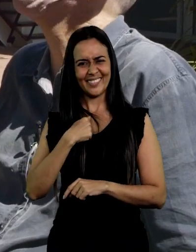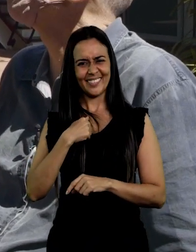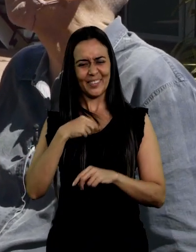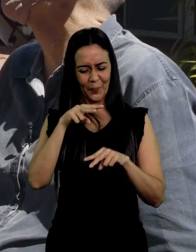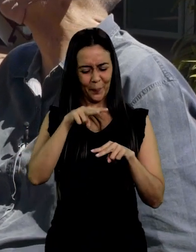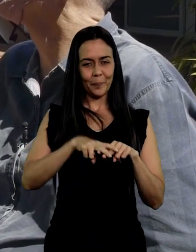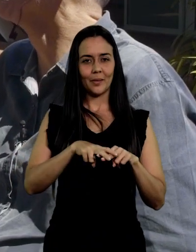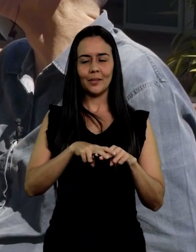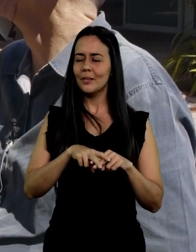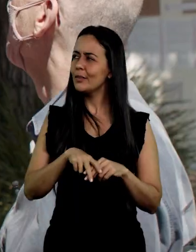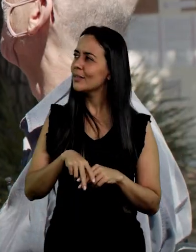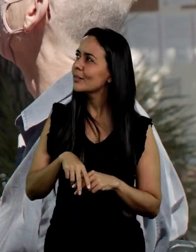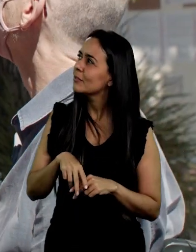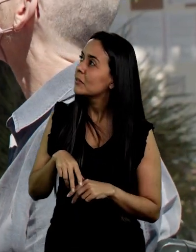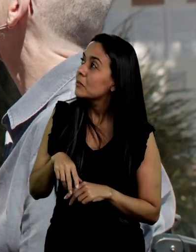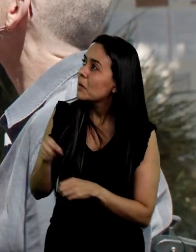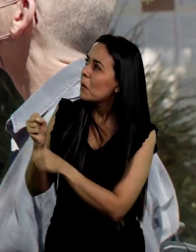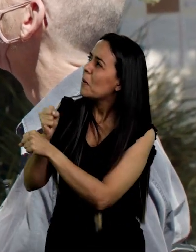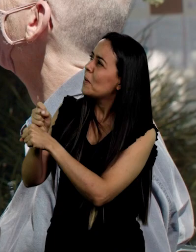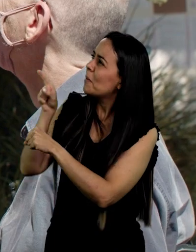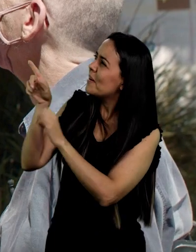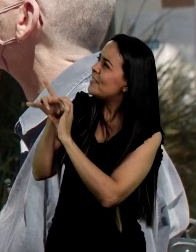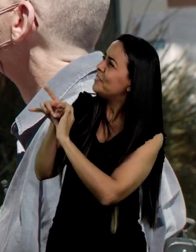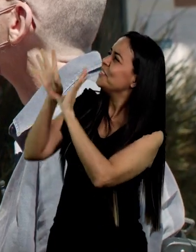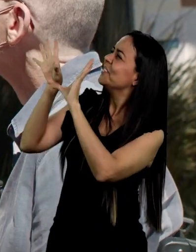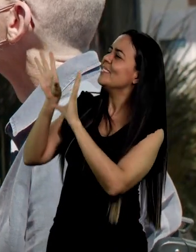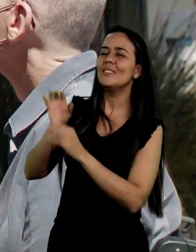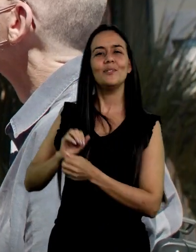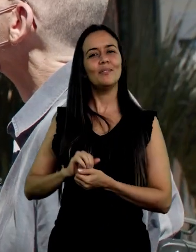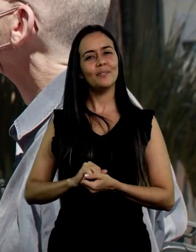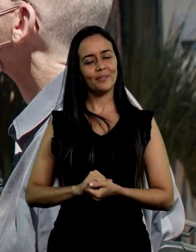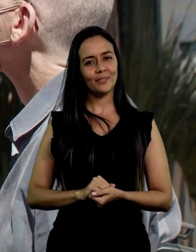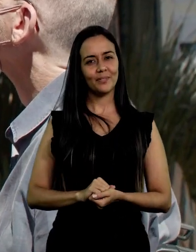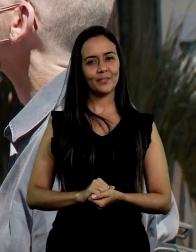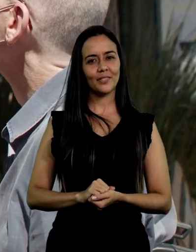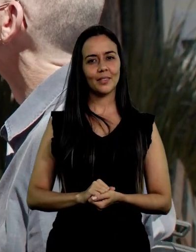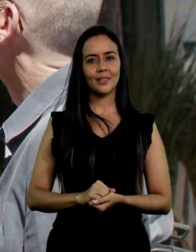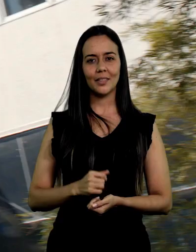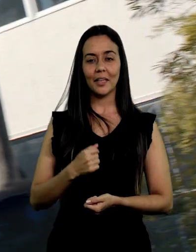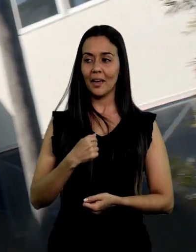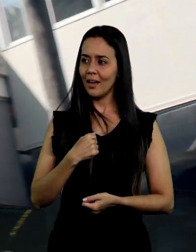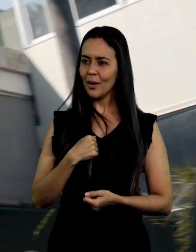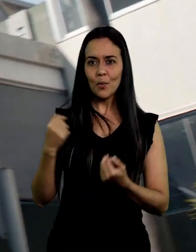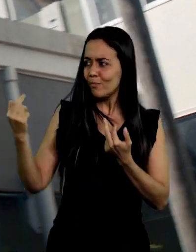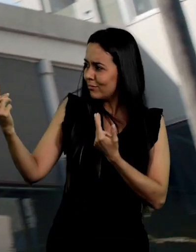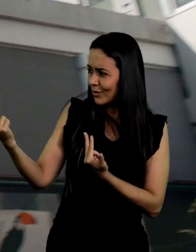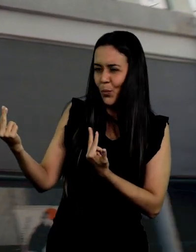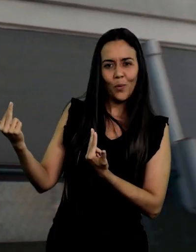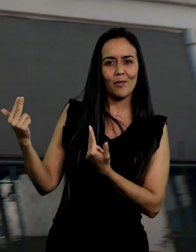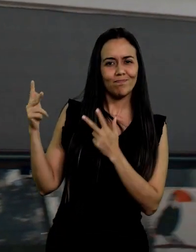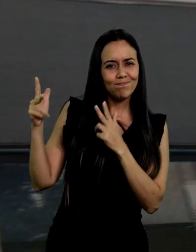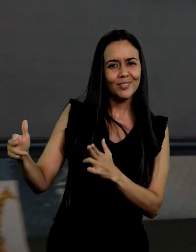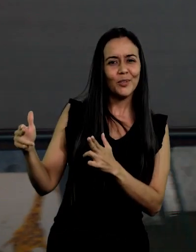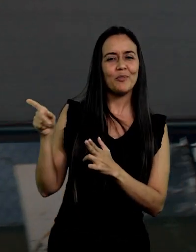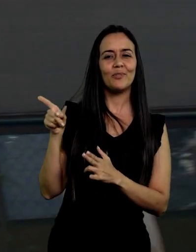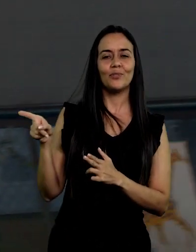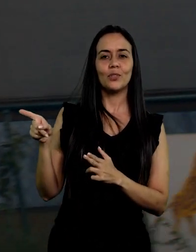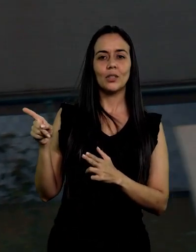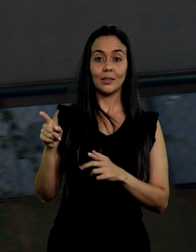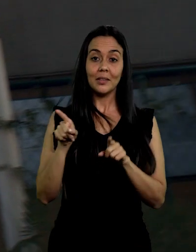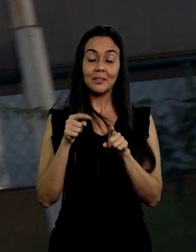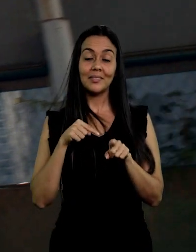inveja dos pedreiros. Eu tive exatamente a mesma sensação de olhar da sala, de ver do